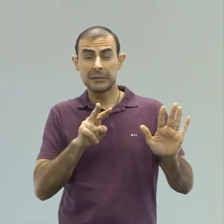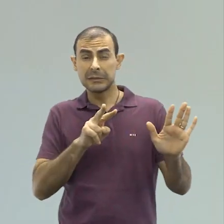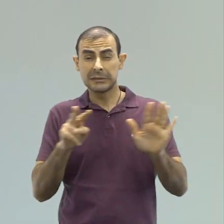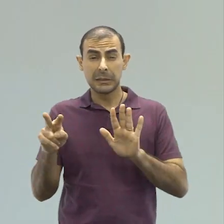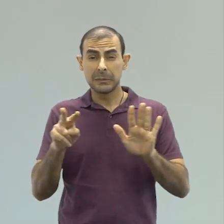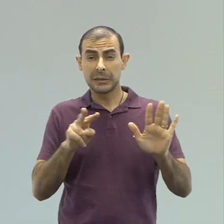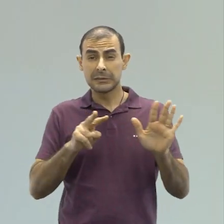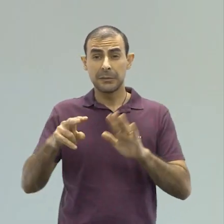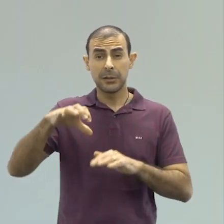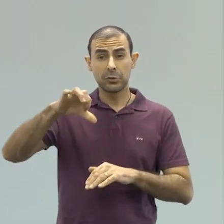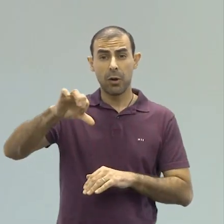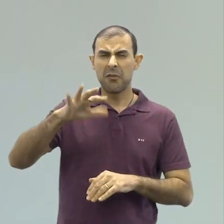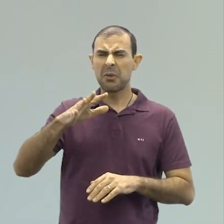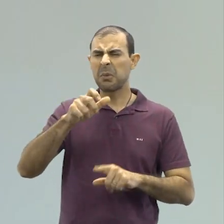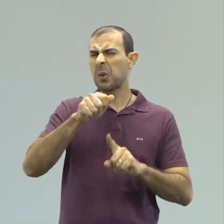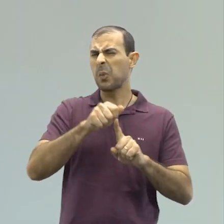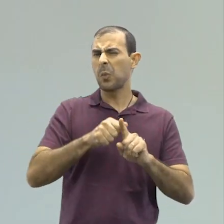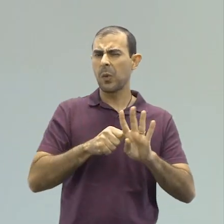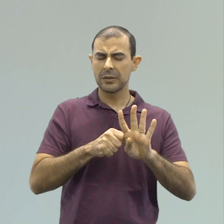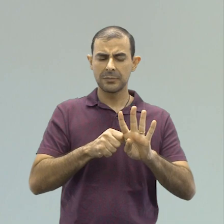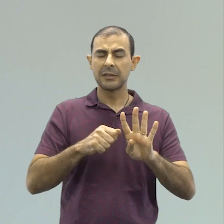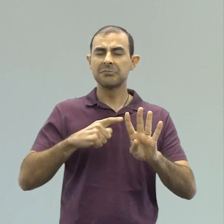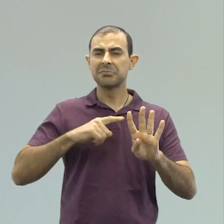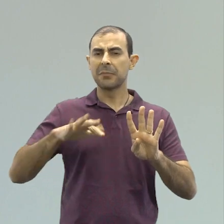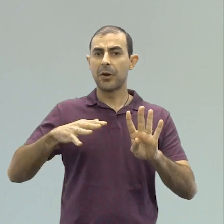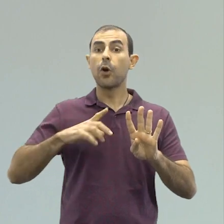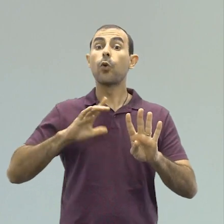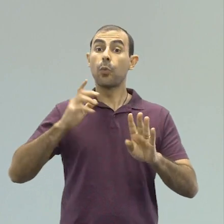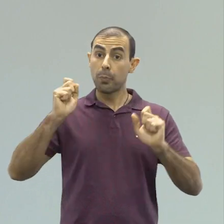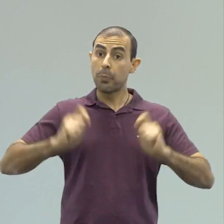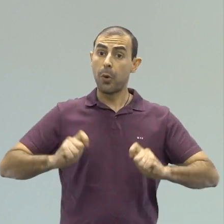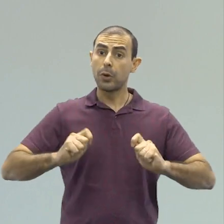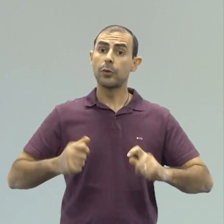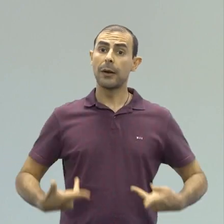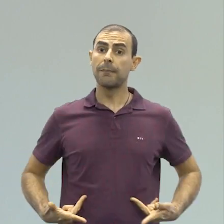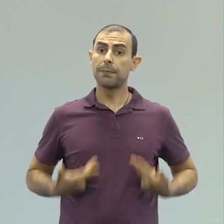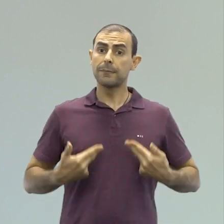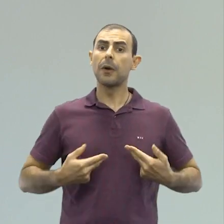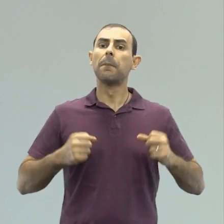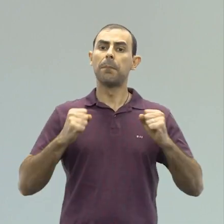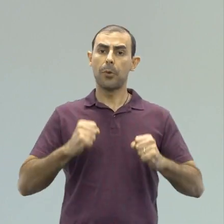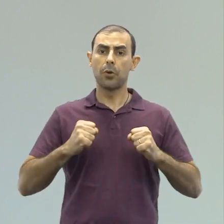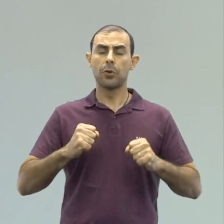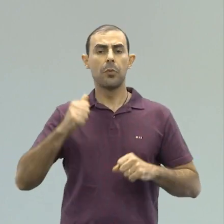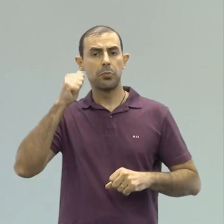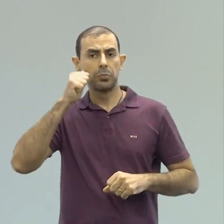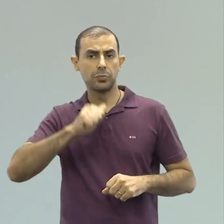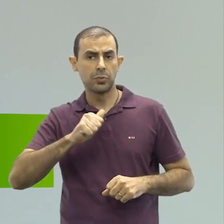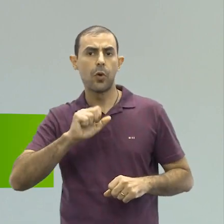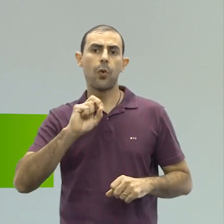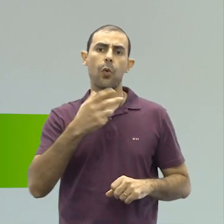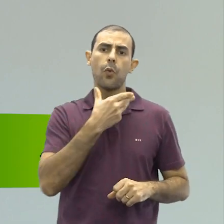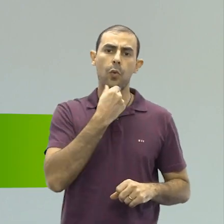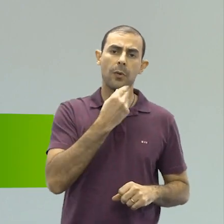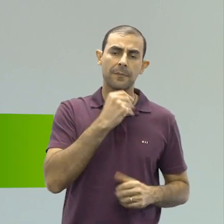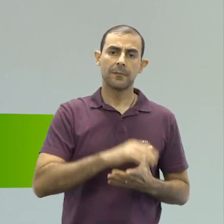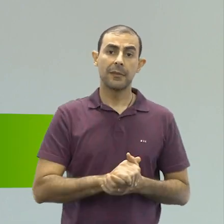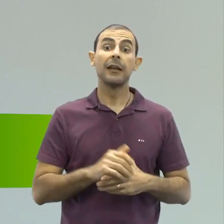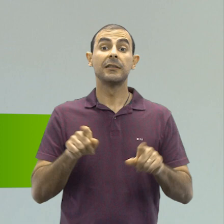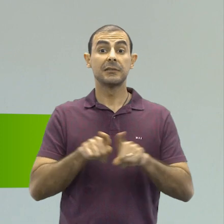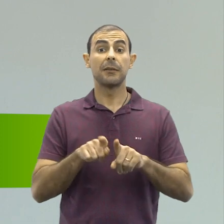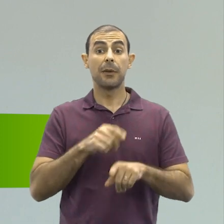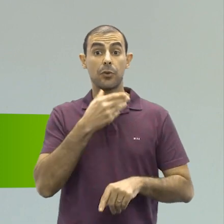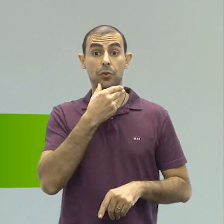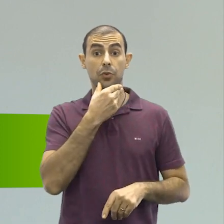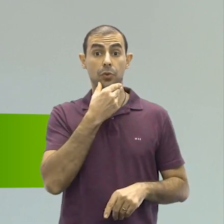aproximadamente quase 4 meses de idade. Então, a partir desse momento, nós já recomendamos castração de machos e fêmea. De macho também